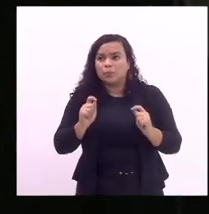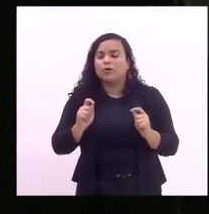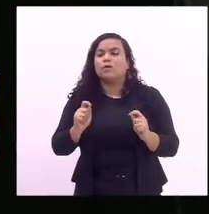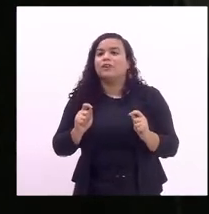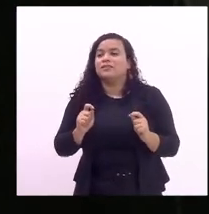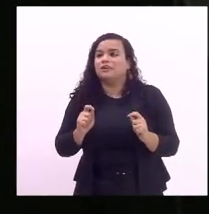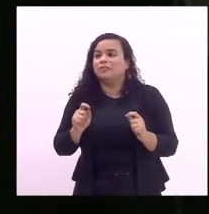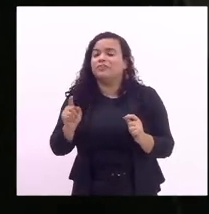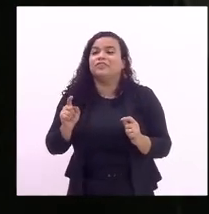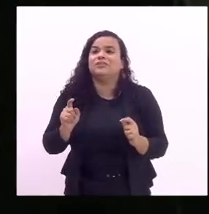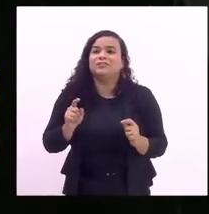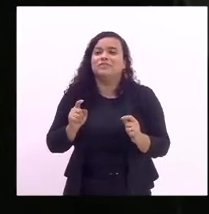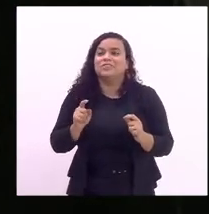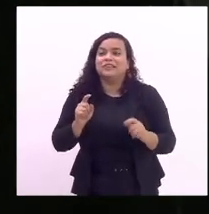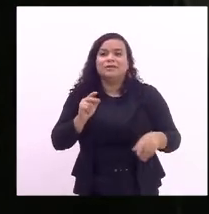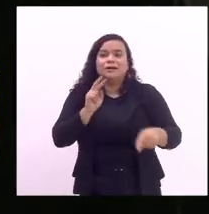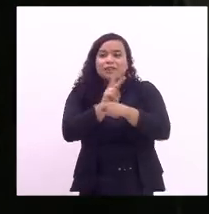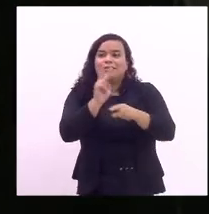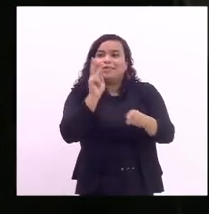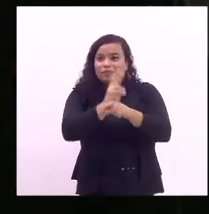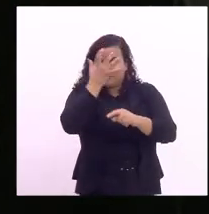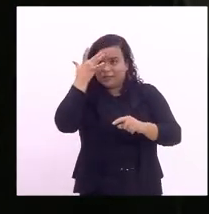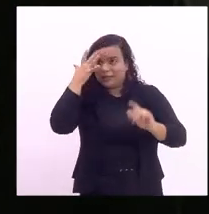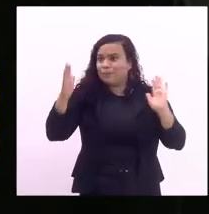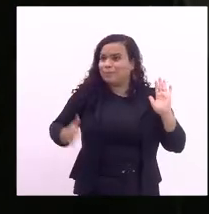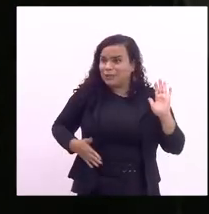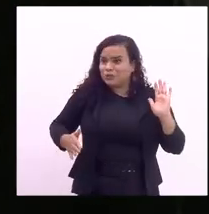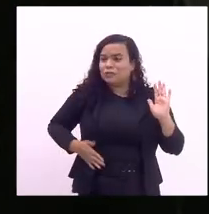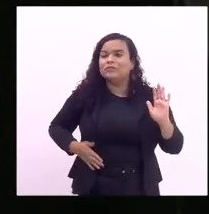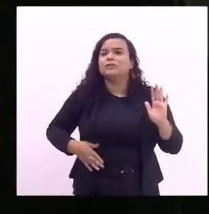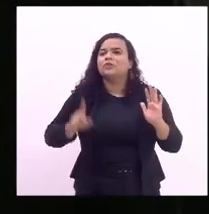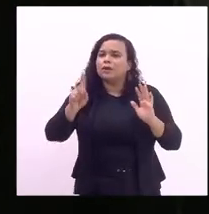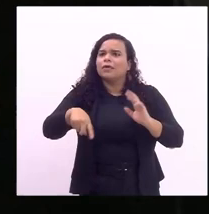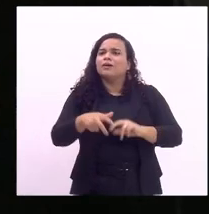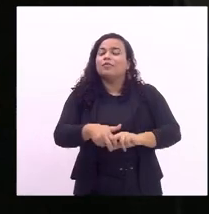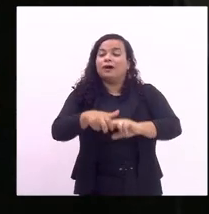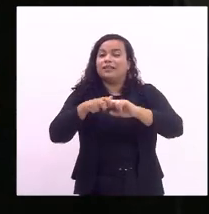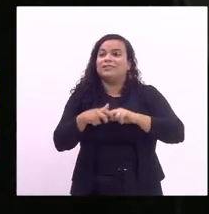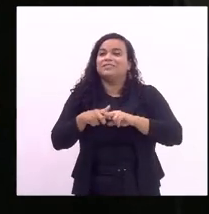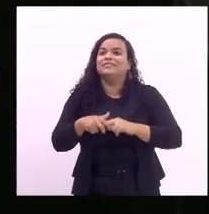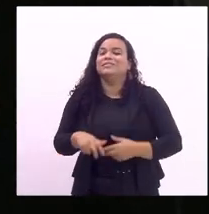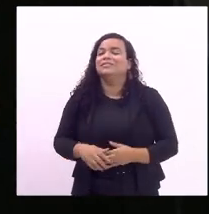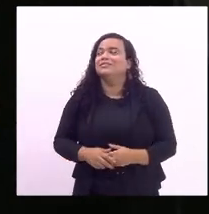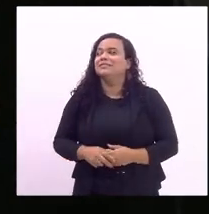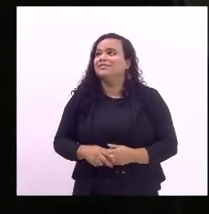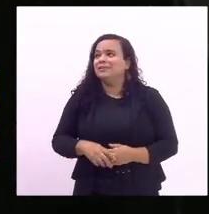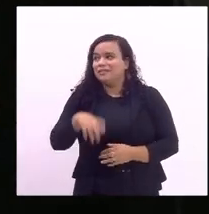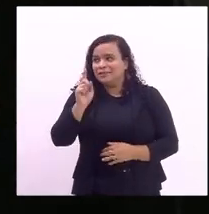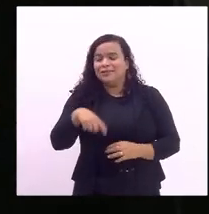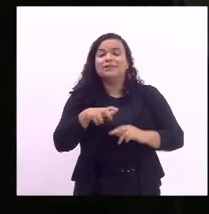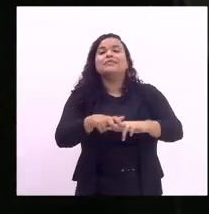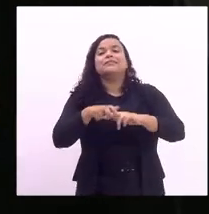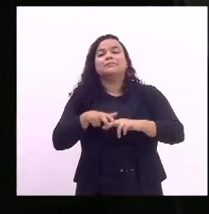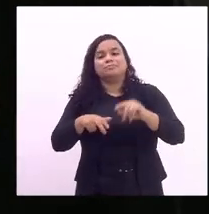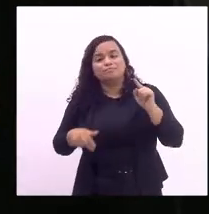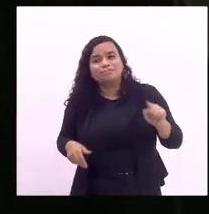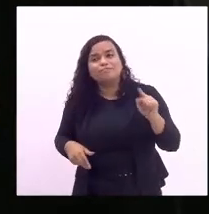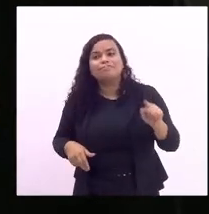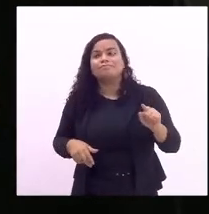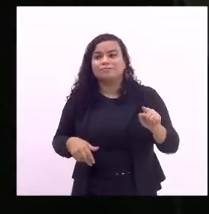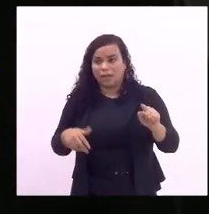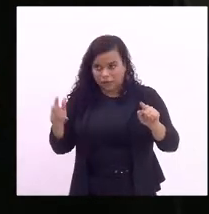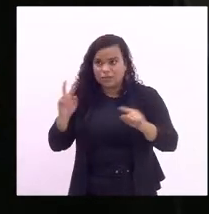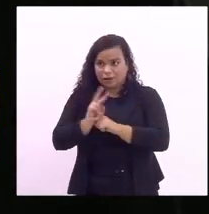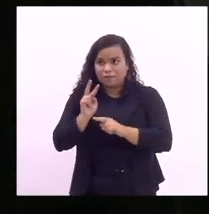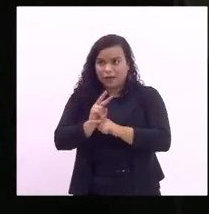do marginal? Esse é o motivo? Se esse é o motivo, nós vamos ter